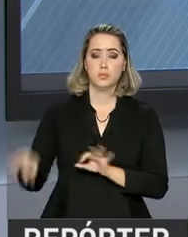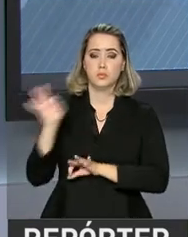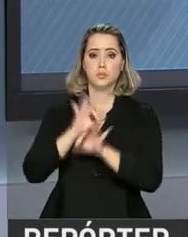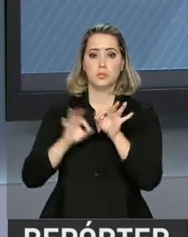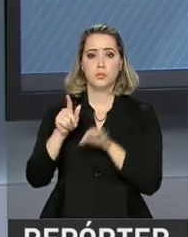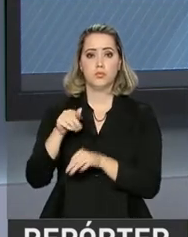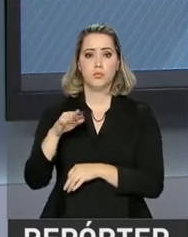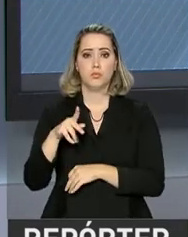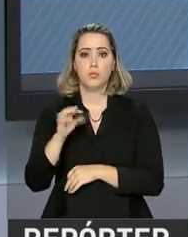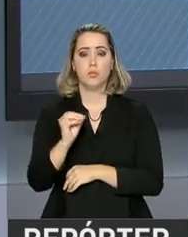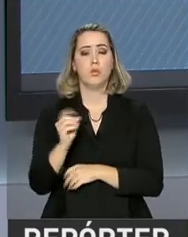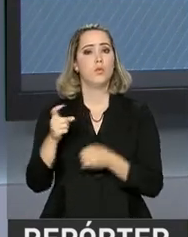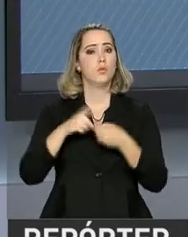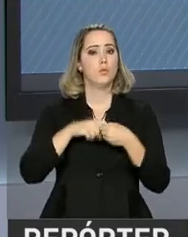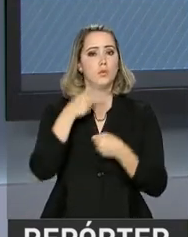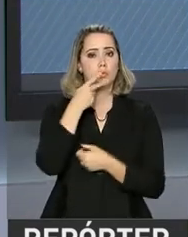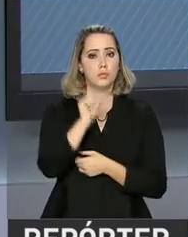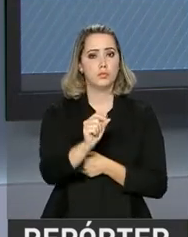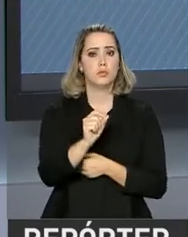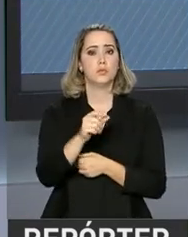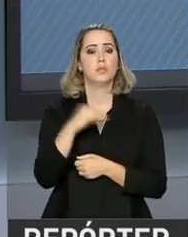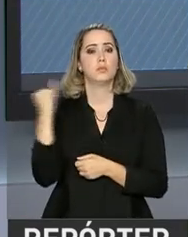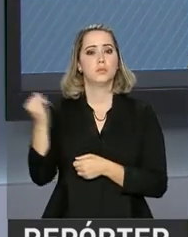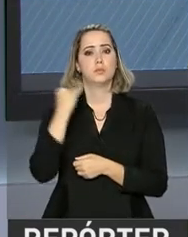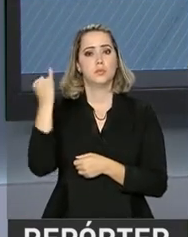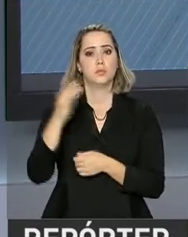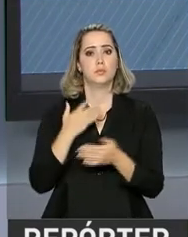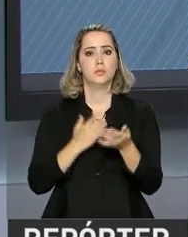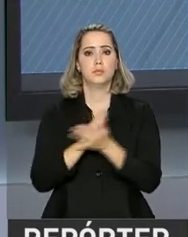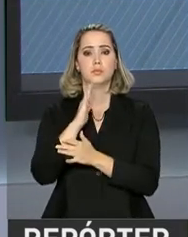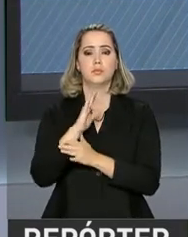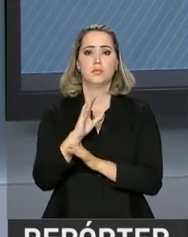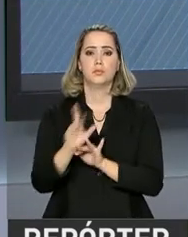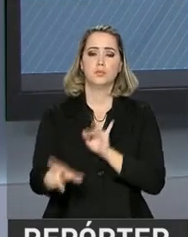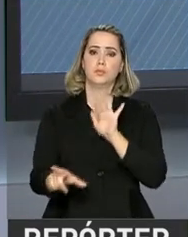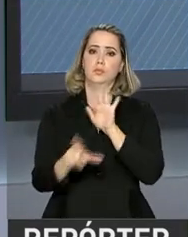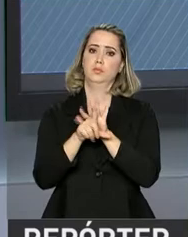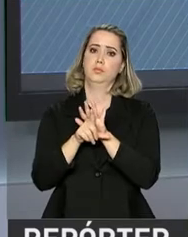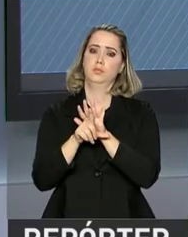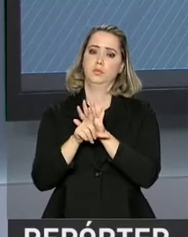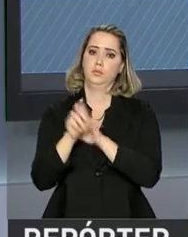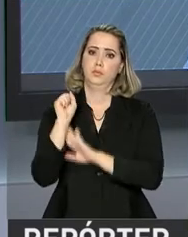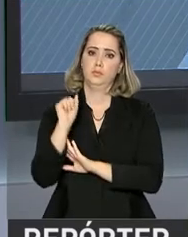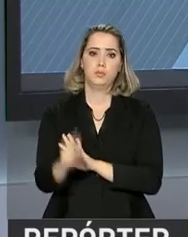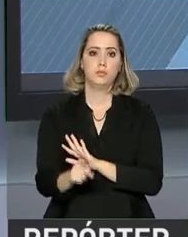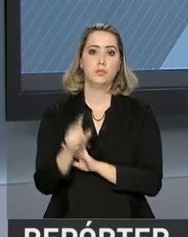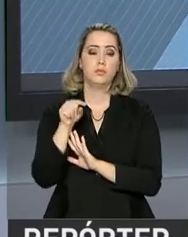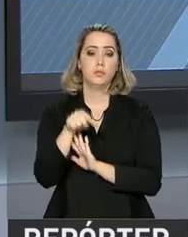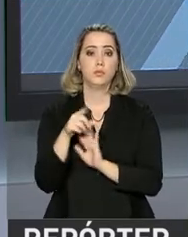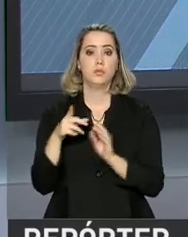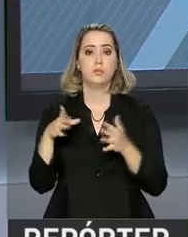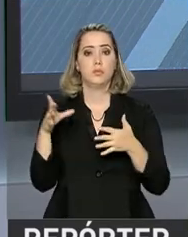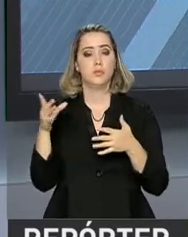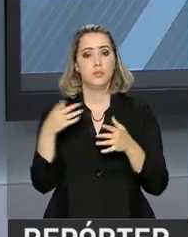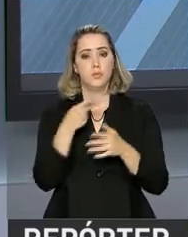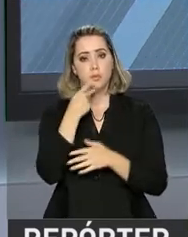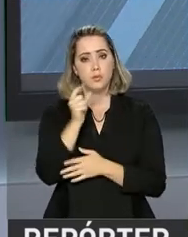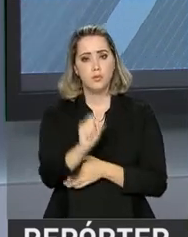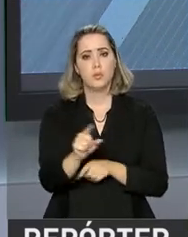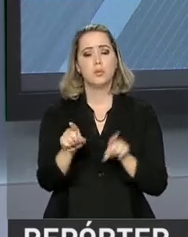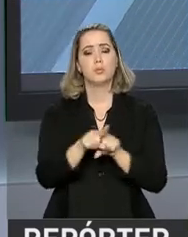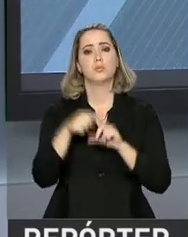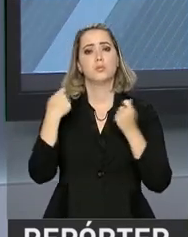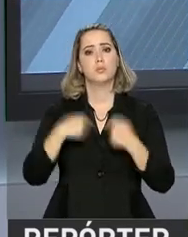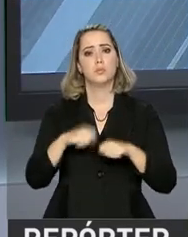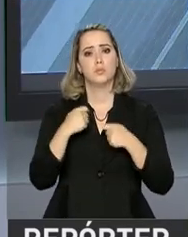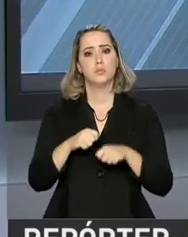Gestão, Diogo Oliveira, voltou a comentar sobre a importância da aprovação da reforma da Previdência. Ele destacou que